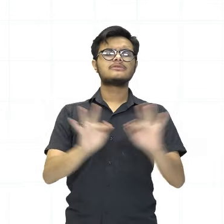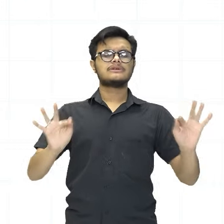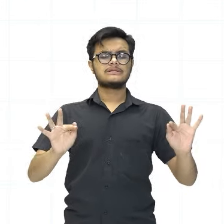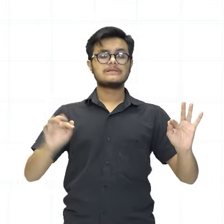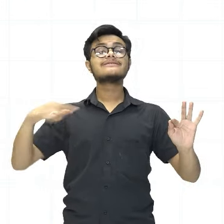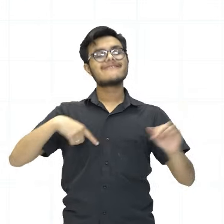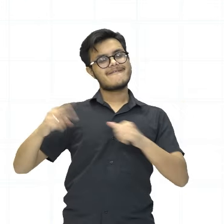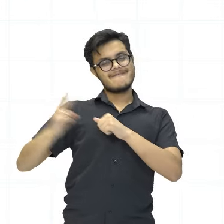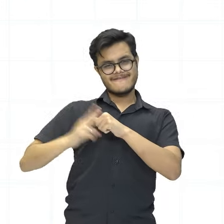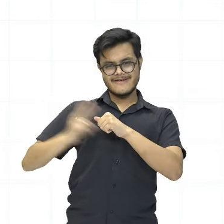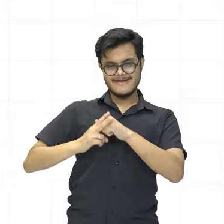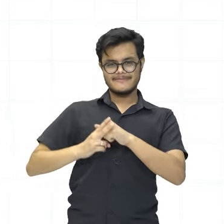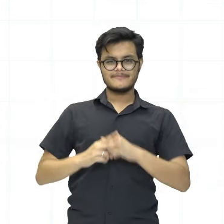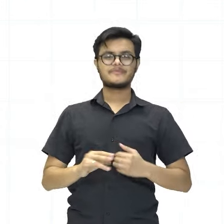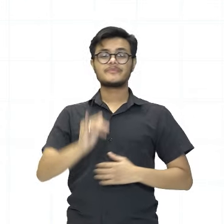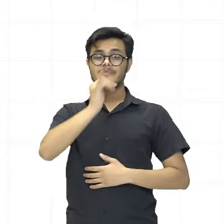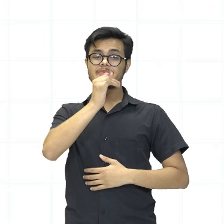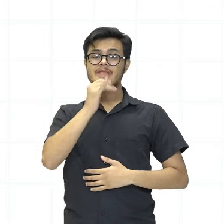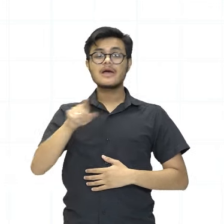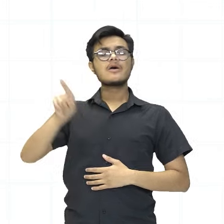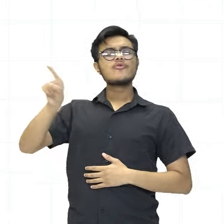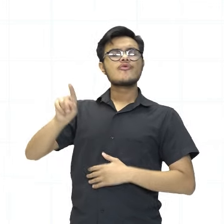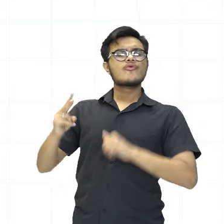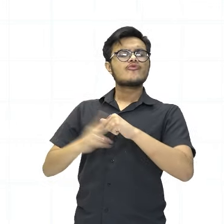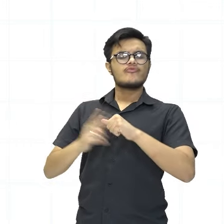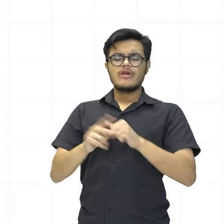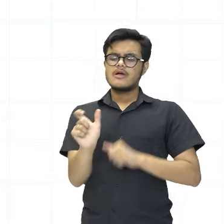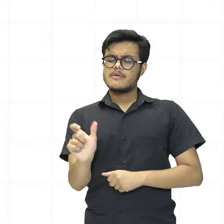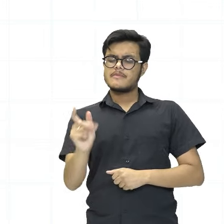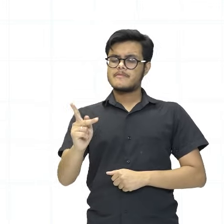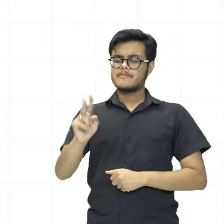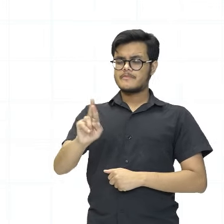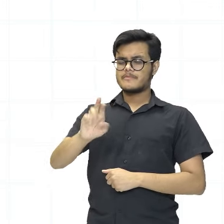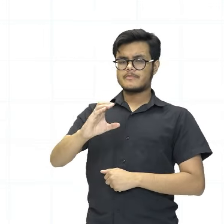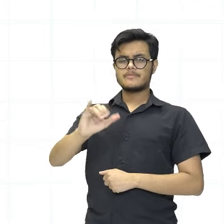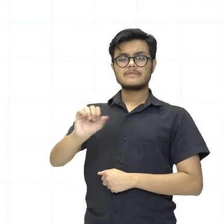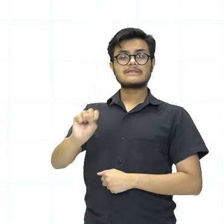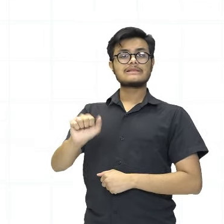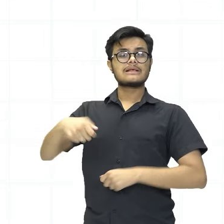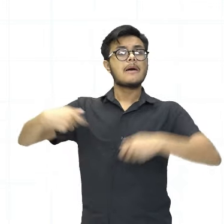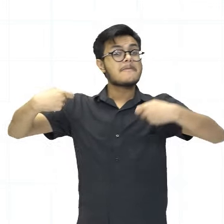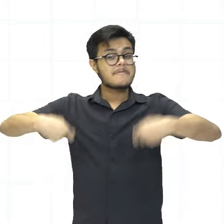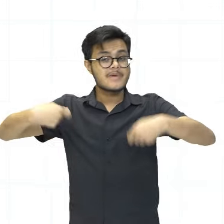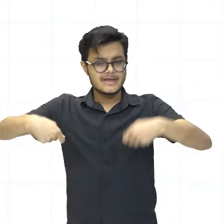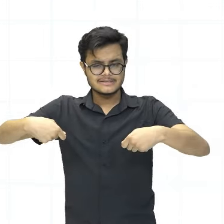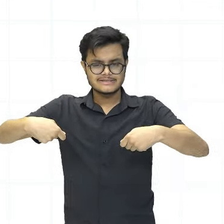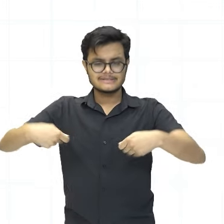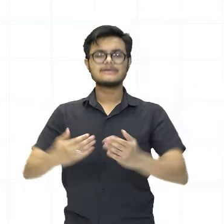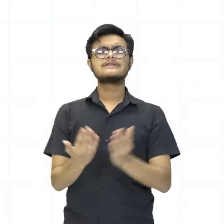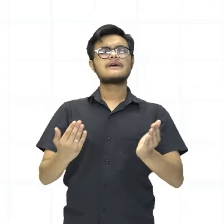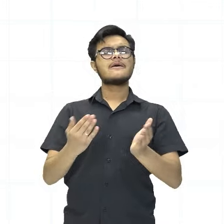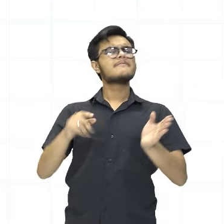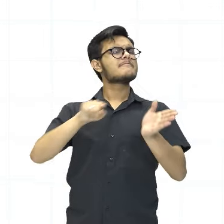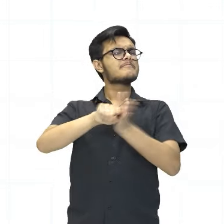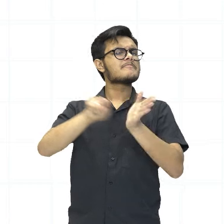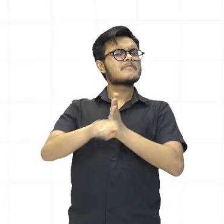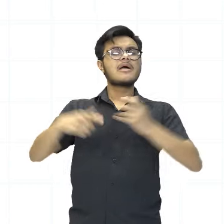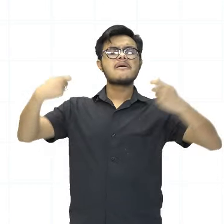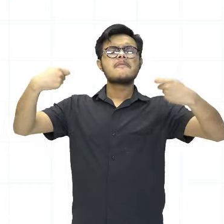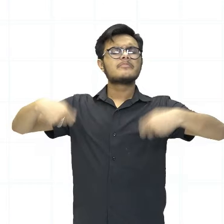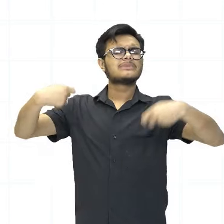tenho verbo Olhem só precisa é o meu verbo E aí gente nós vamos perguntar para este verbo